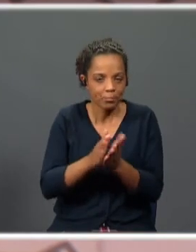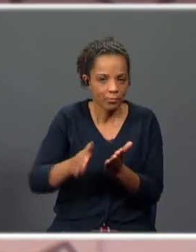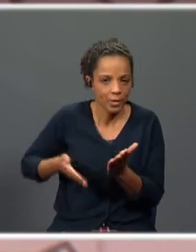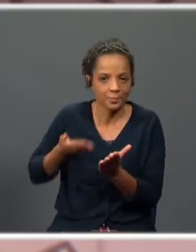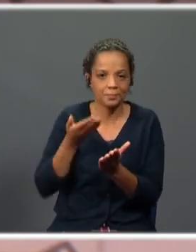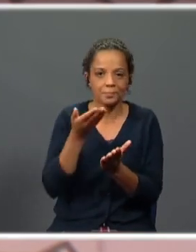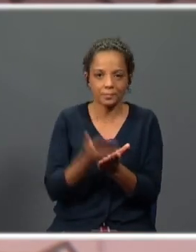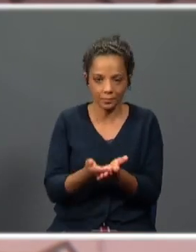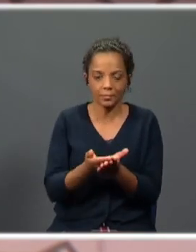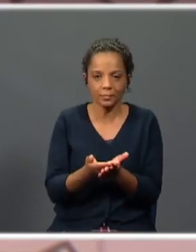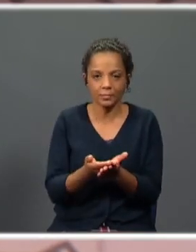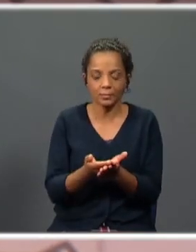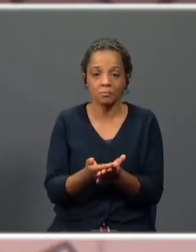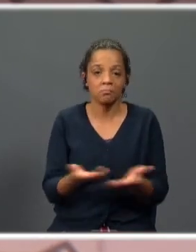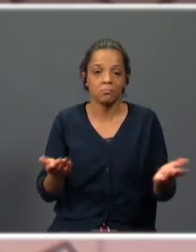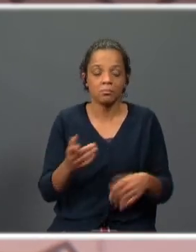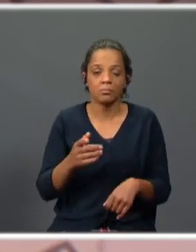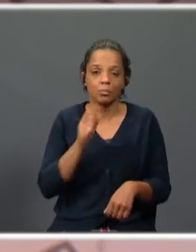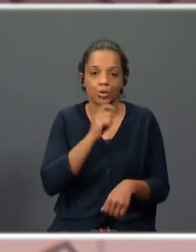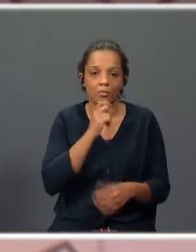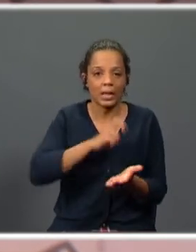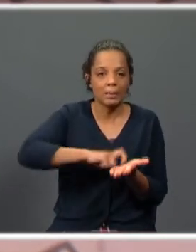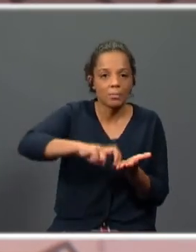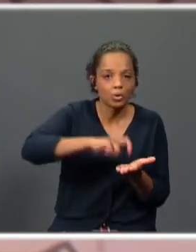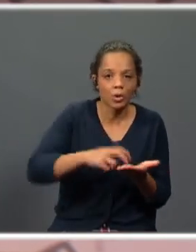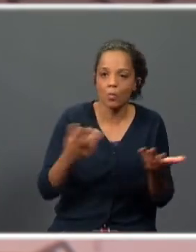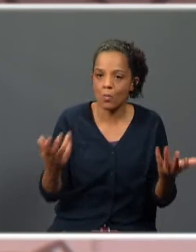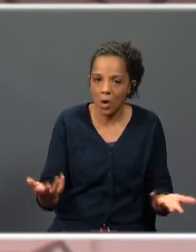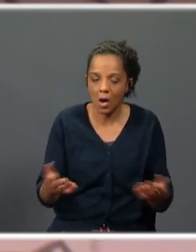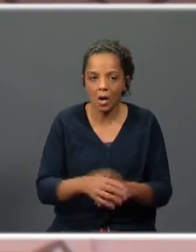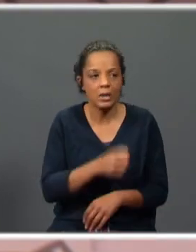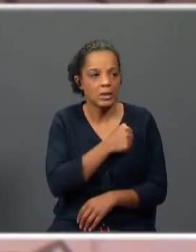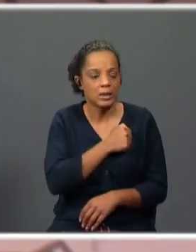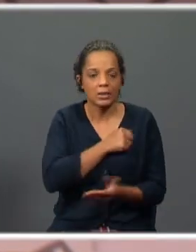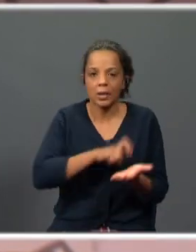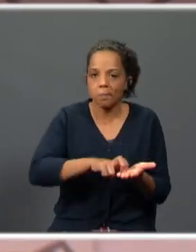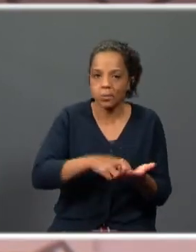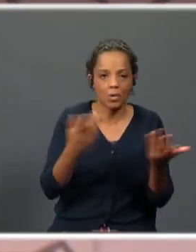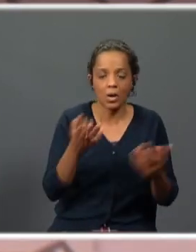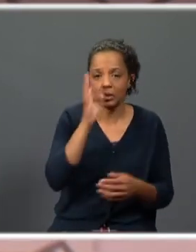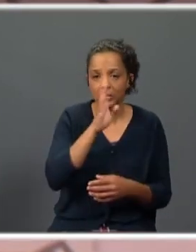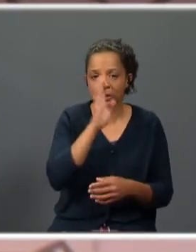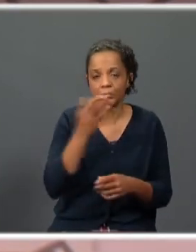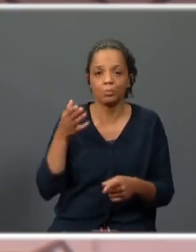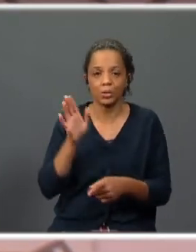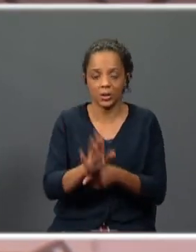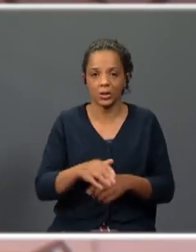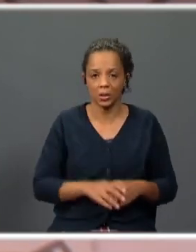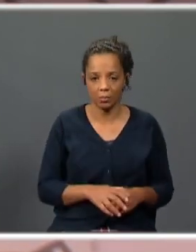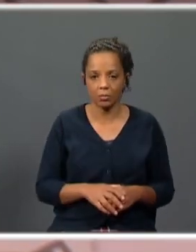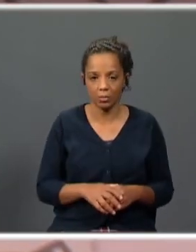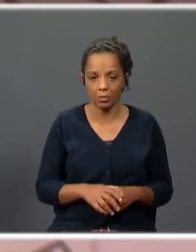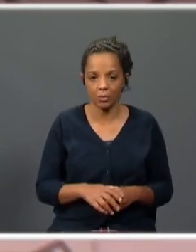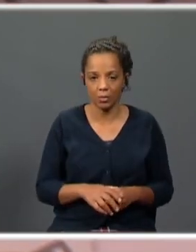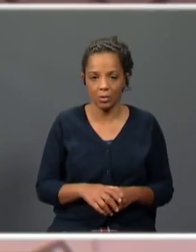sugestão. Podes não ter tinta na impressora, podes não ter impressora em casa, mas se tiveres, por exemplo, uma